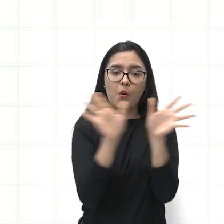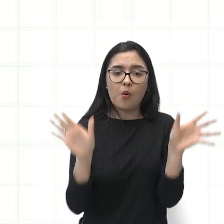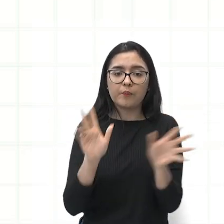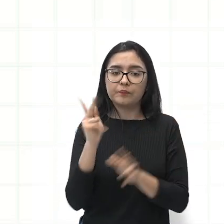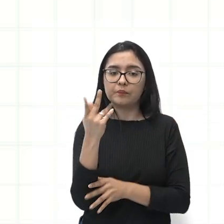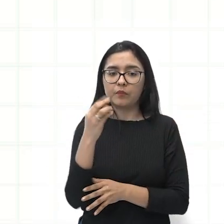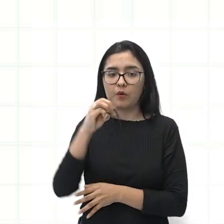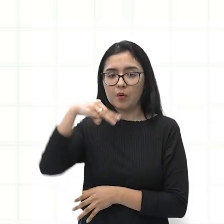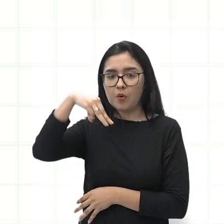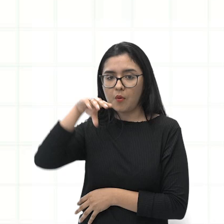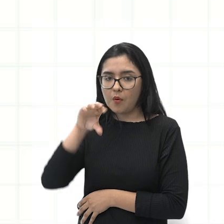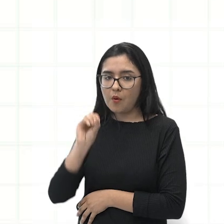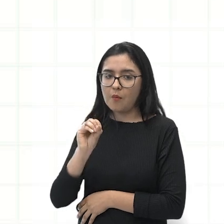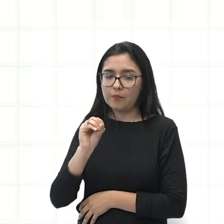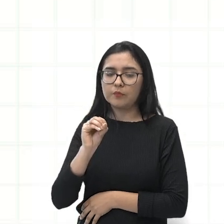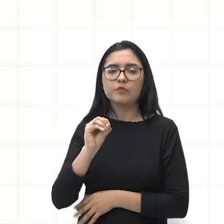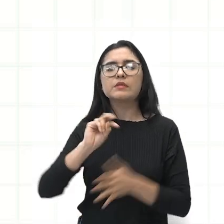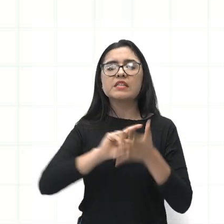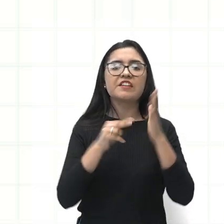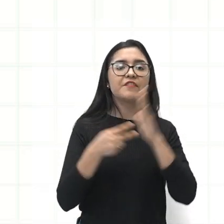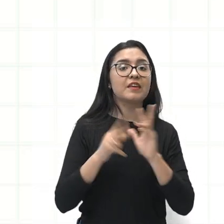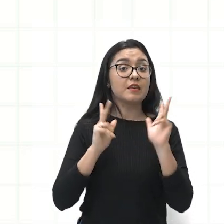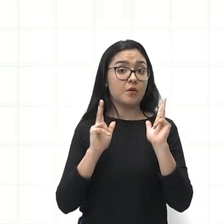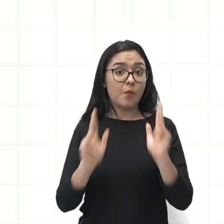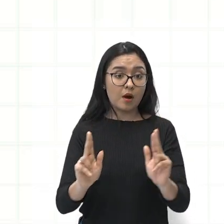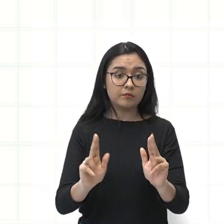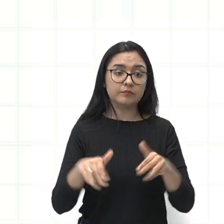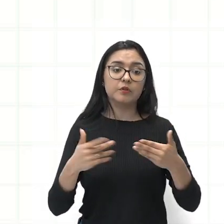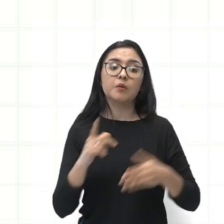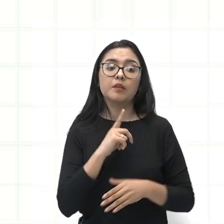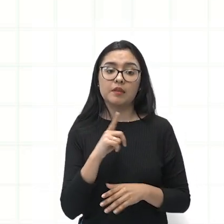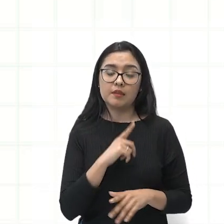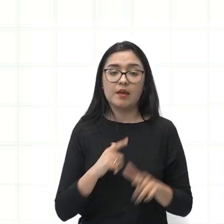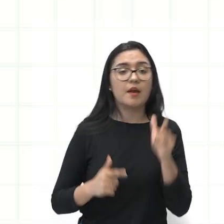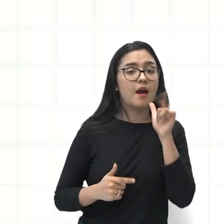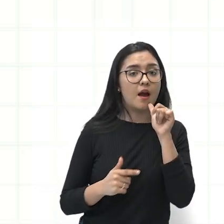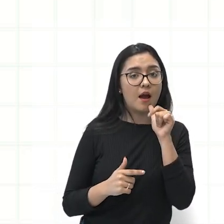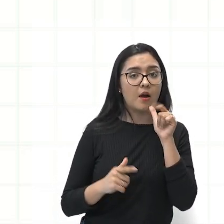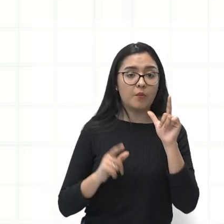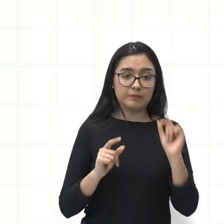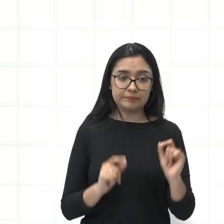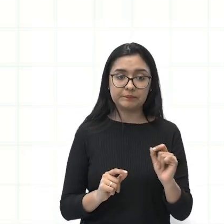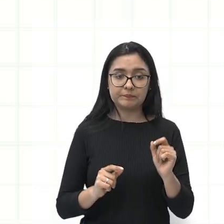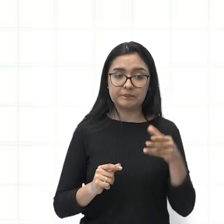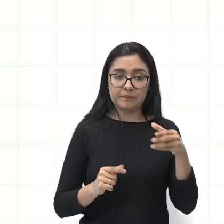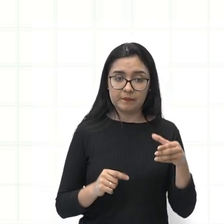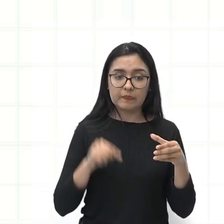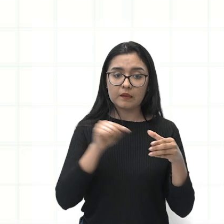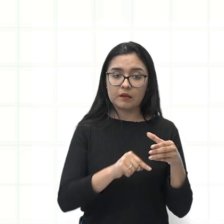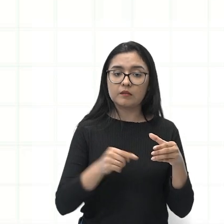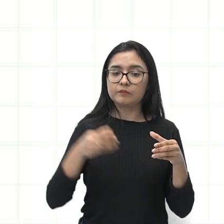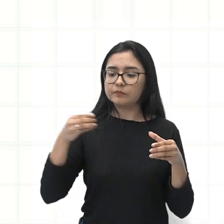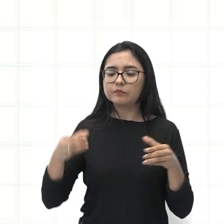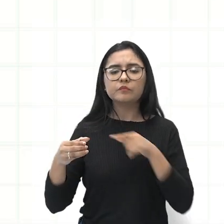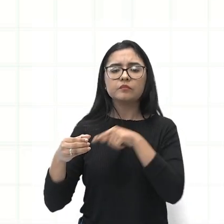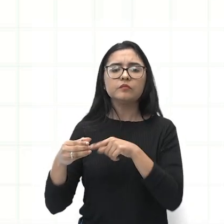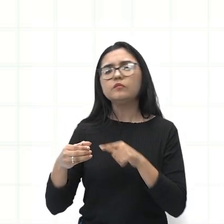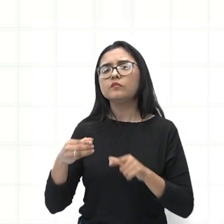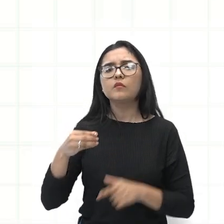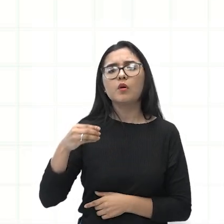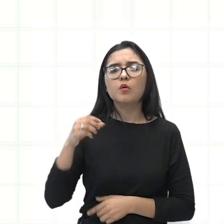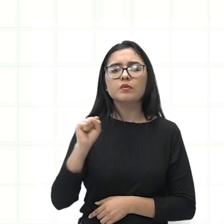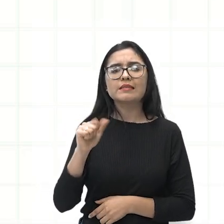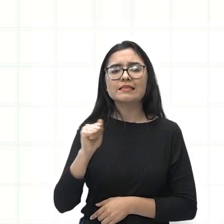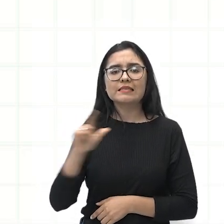significa igual. Eu vou ter a água, que é o nosso solvente, e o sal.